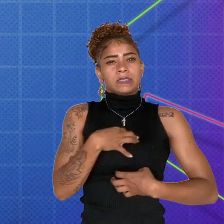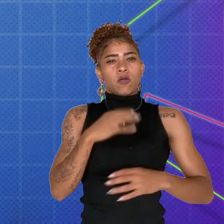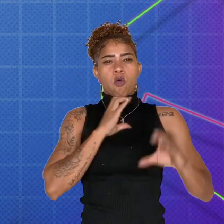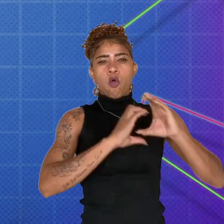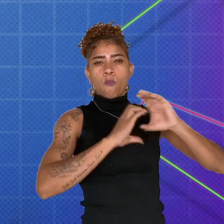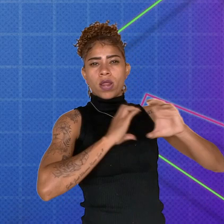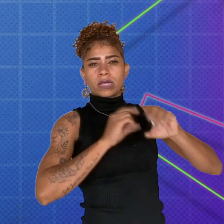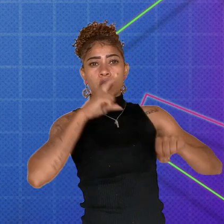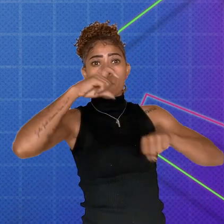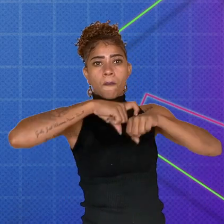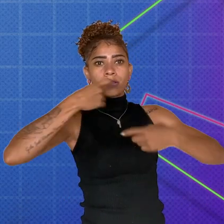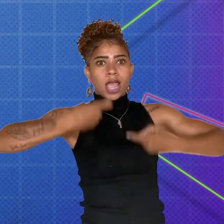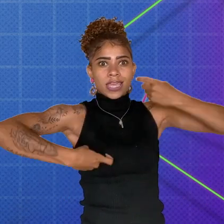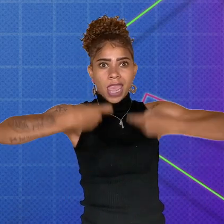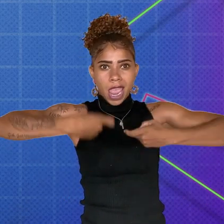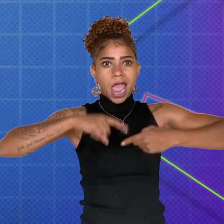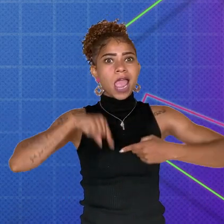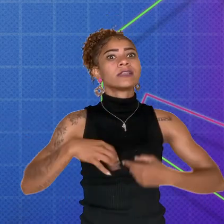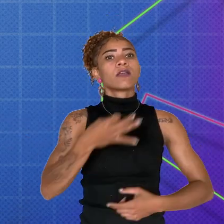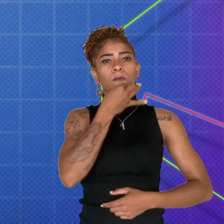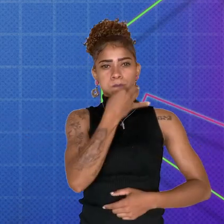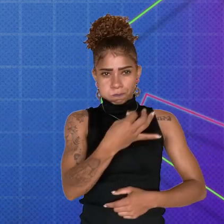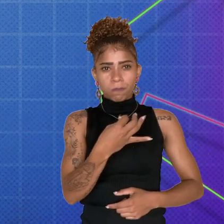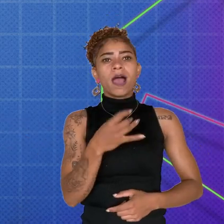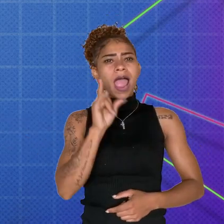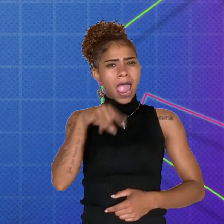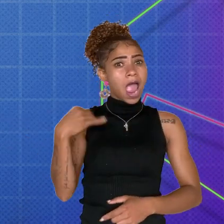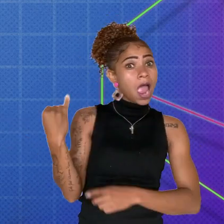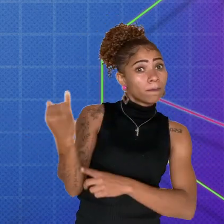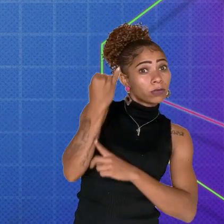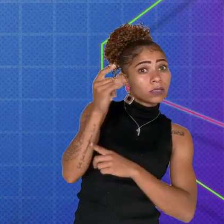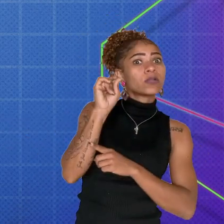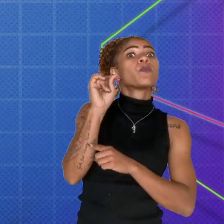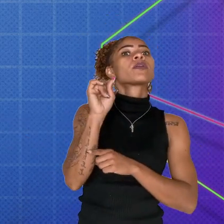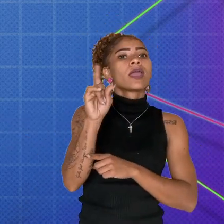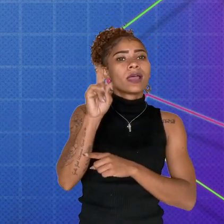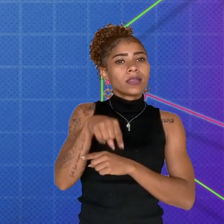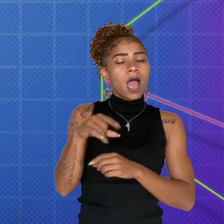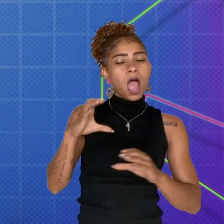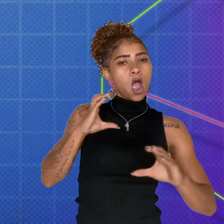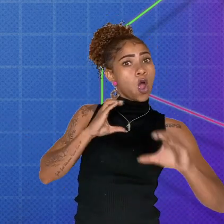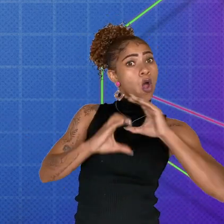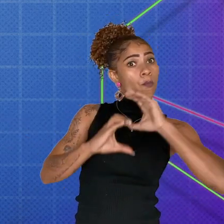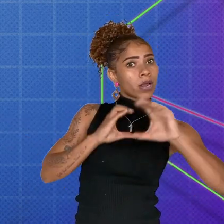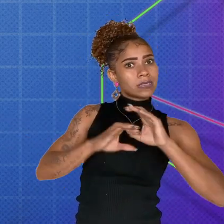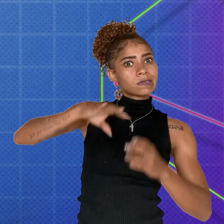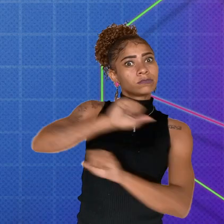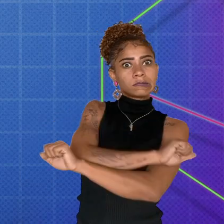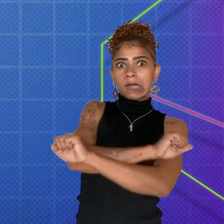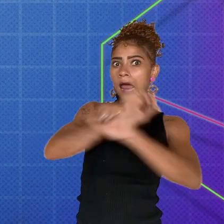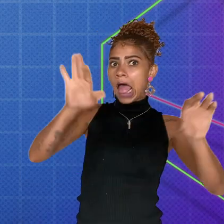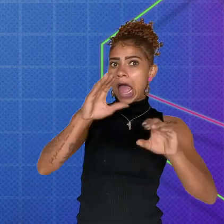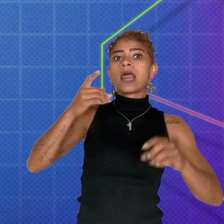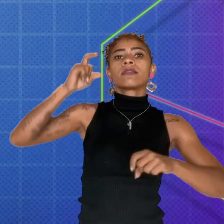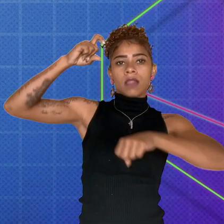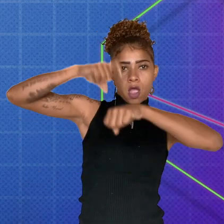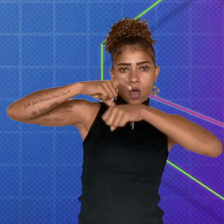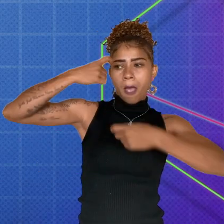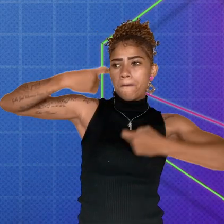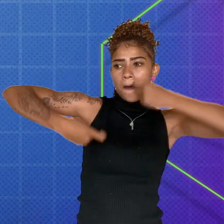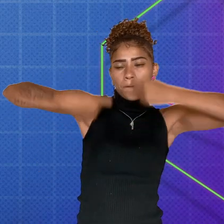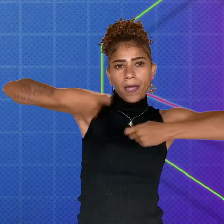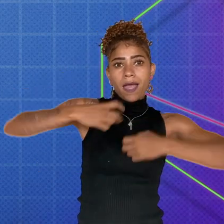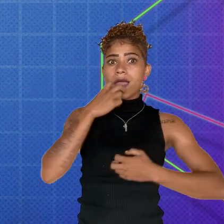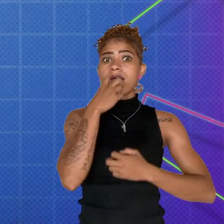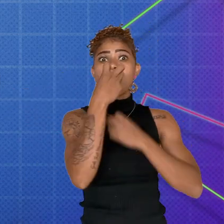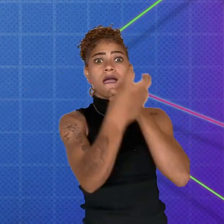de comunicação durante a guerra. Esses sons ajudam a transmitir a importância de coordenação e da comunicação efetiva durante o combate.